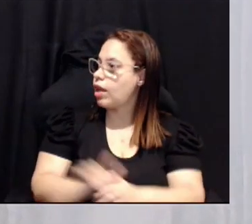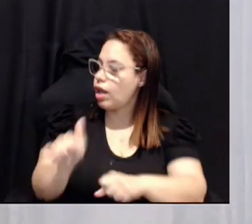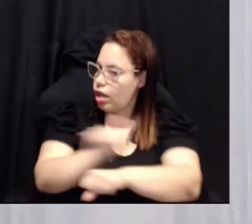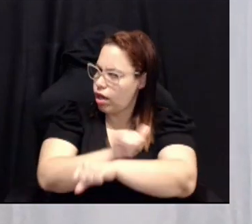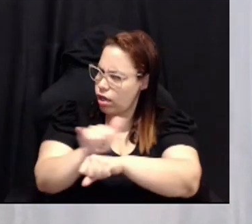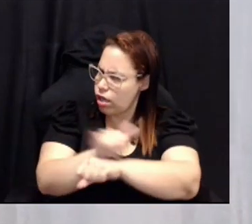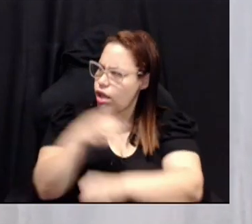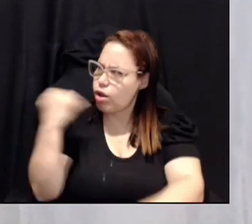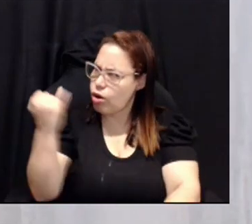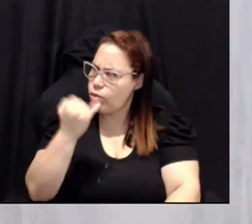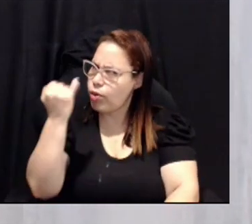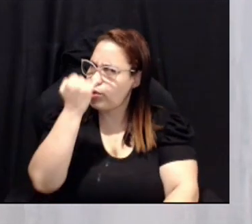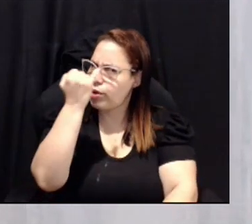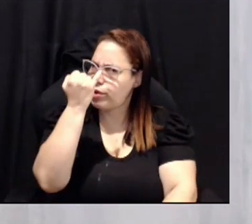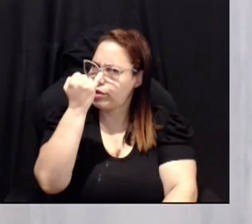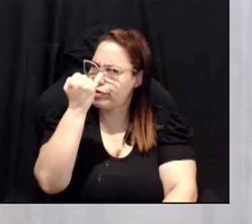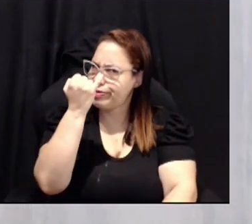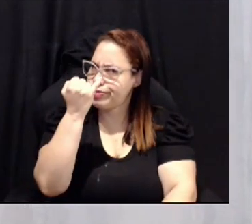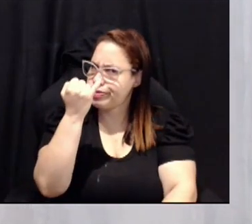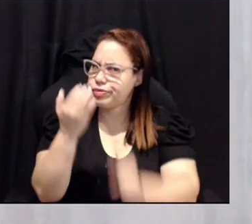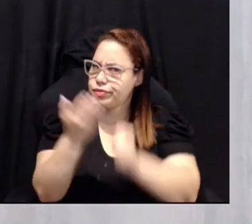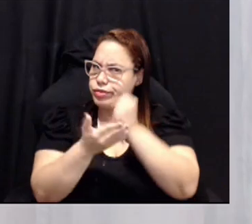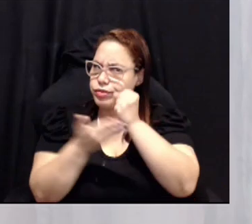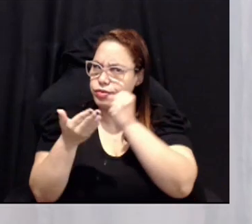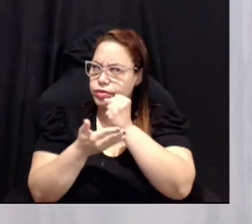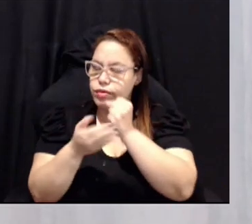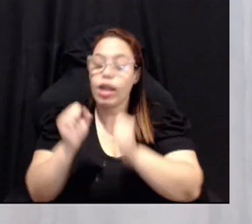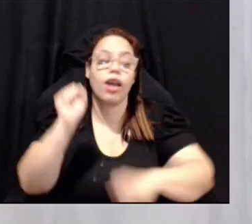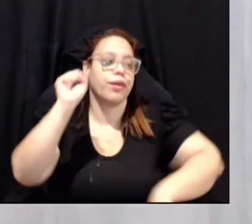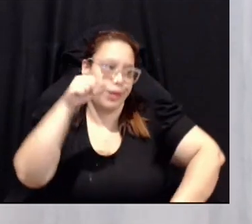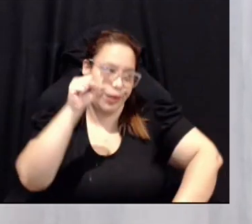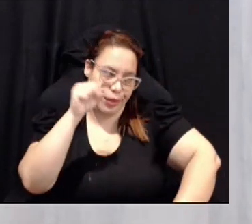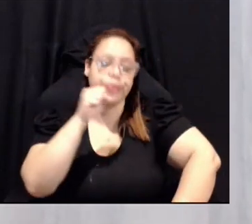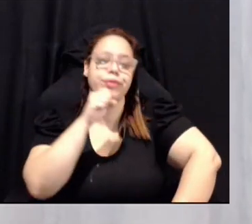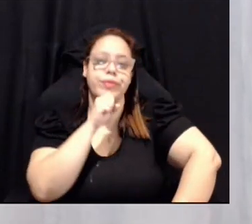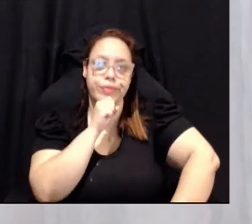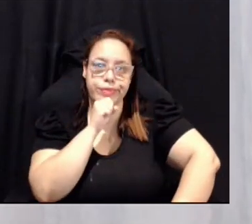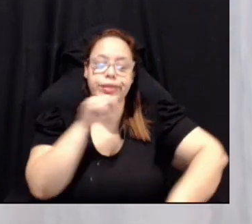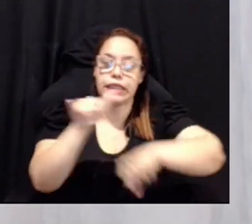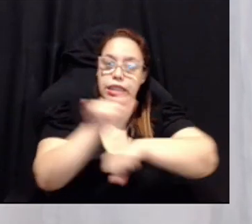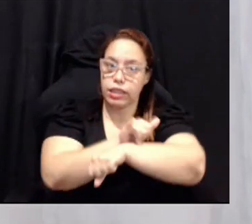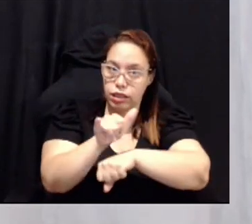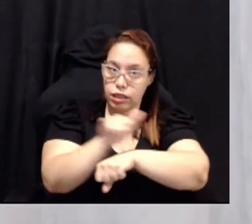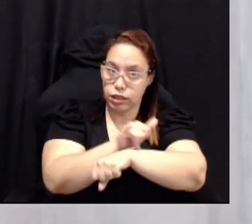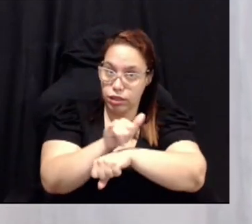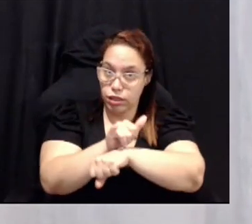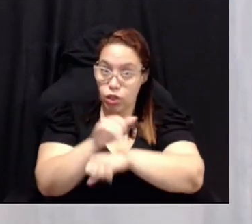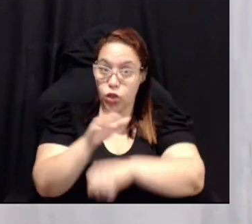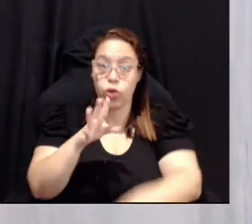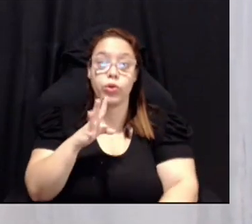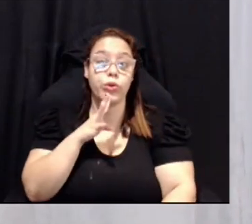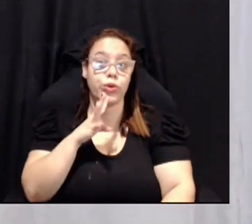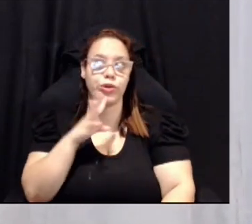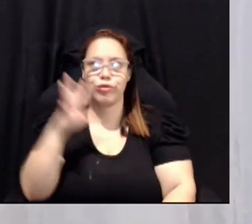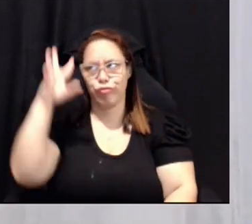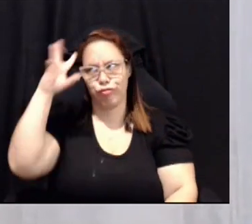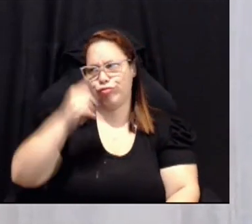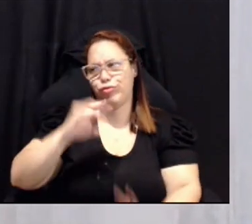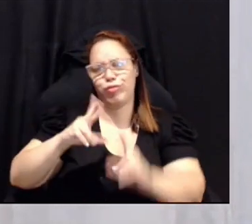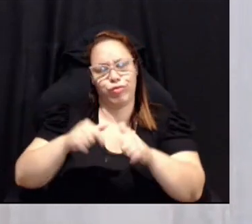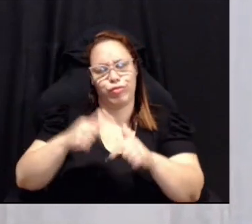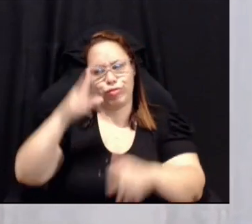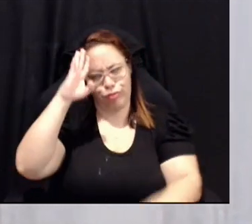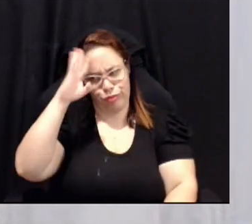nessa questão dos conceitos básicos? Sim, ter uma estratégia, na verdade, ter conhecimento é importante para qualquer coisa, principalmente no